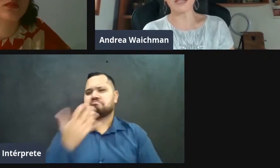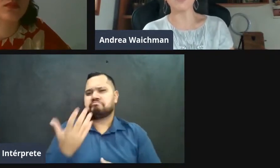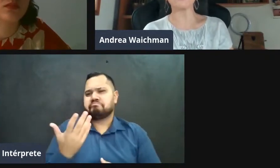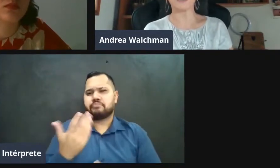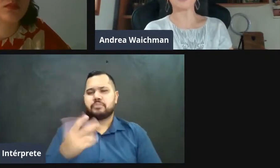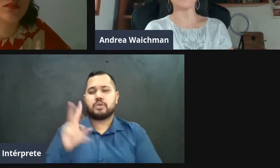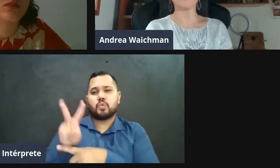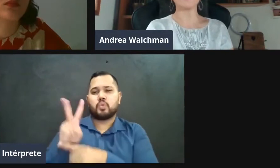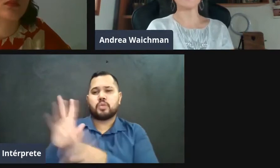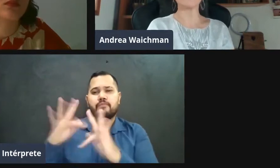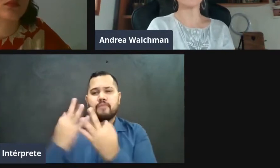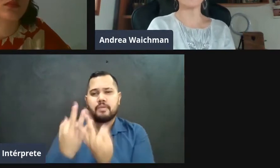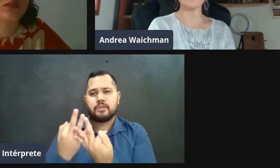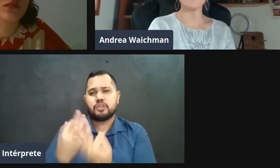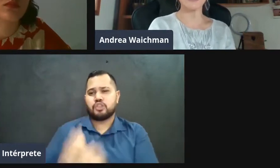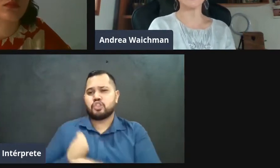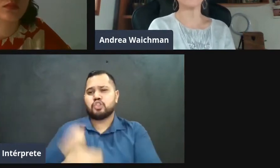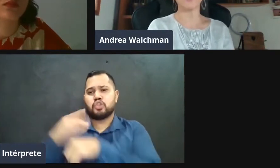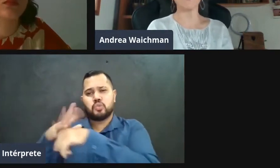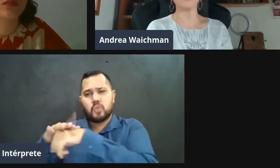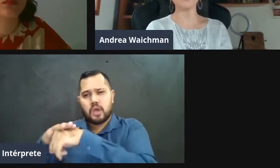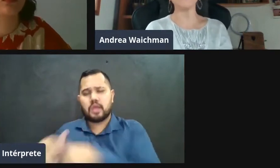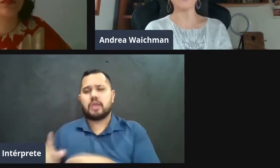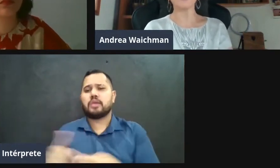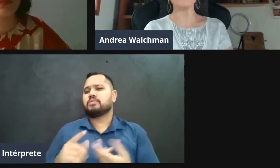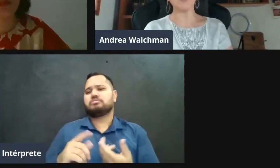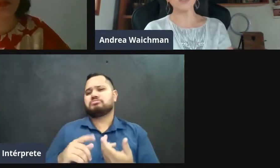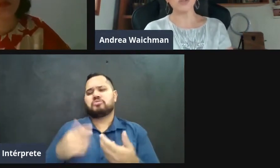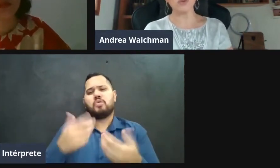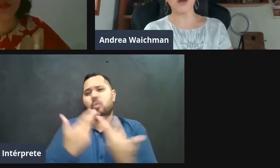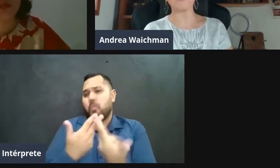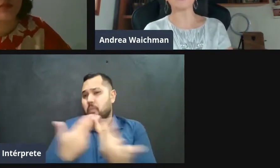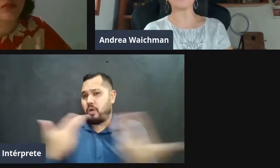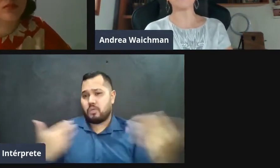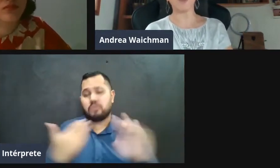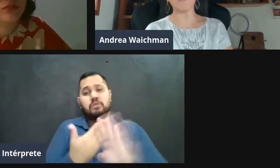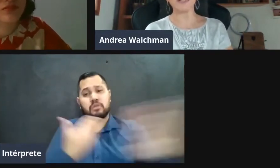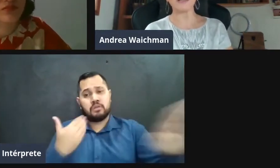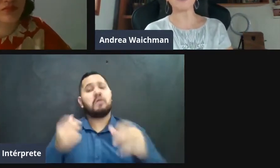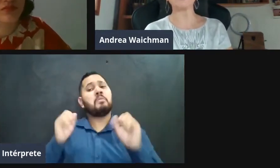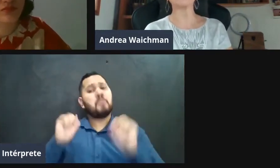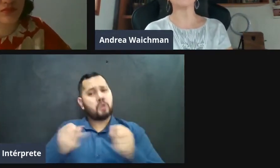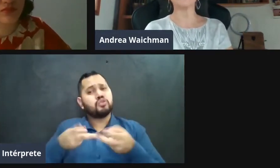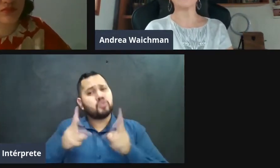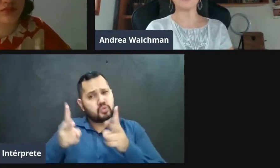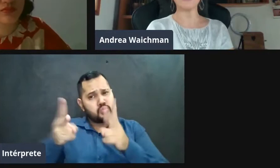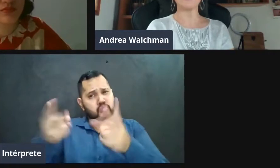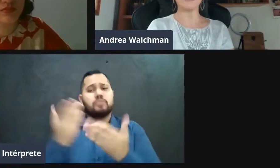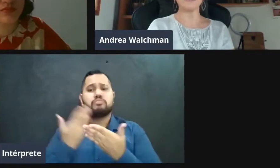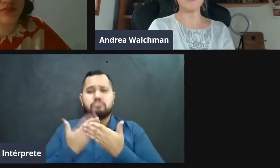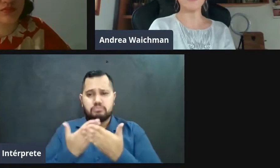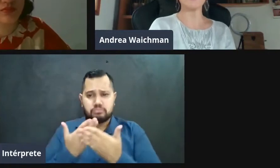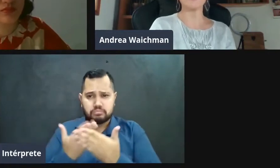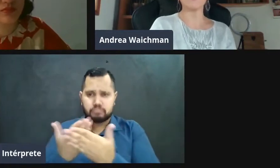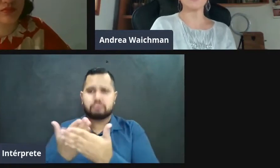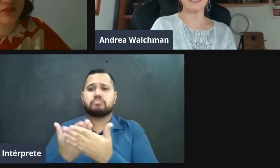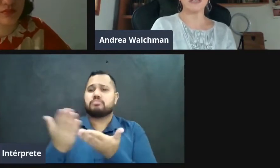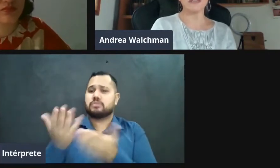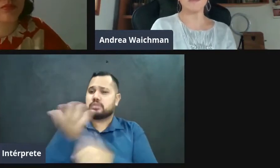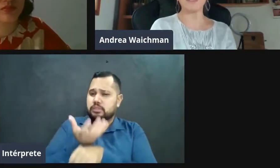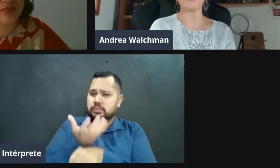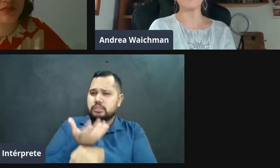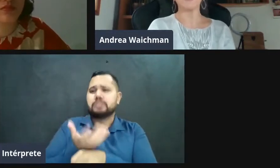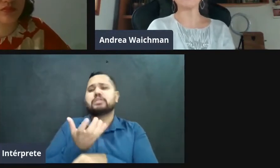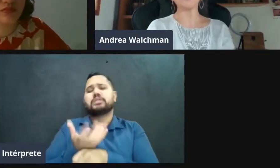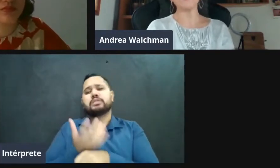um familiar adoentado, ou precisa se ausentar da cidade por algum motivo, ele pode continuar fazendo o acompanhamento, né, da disciplina e a